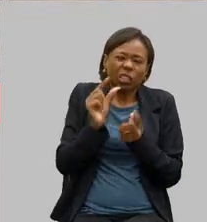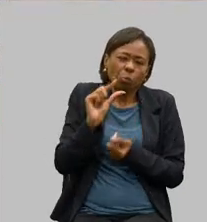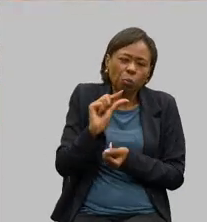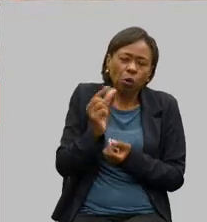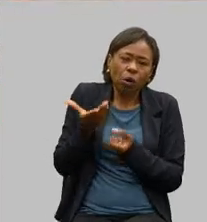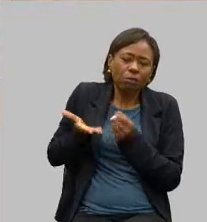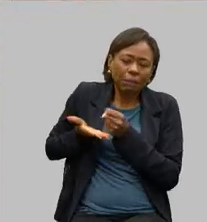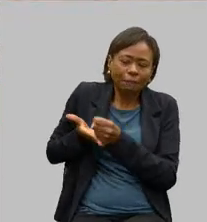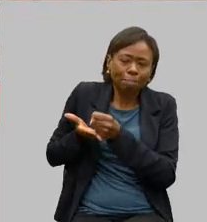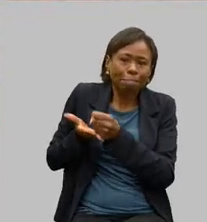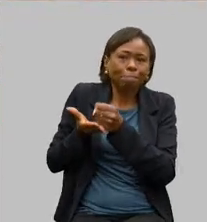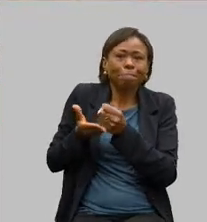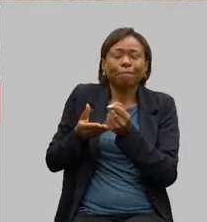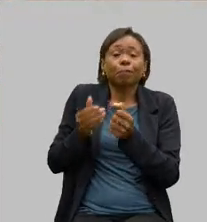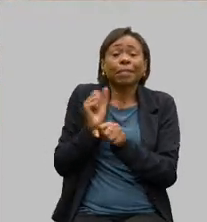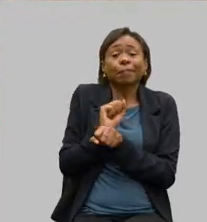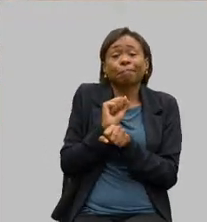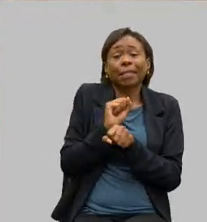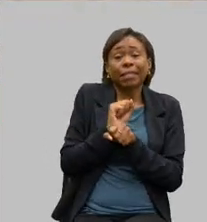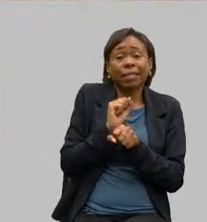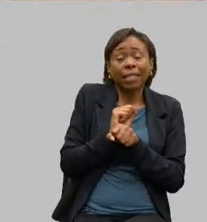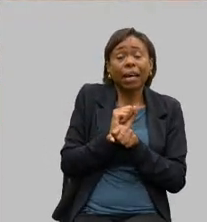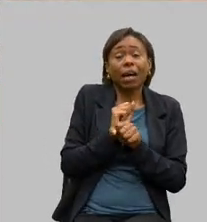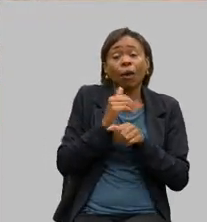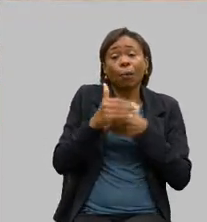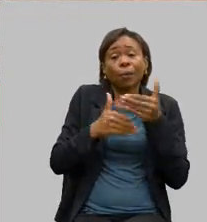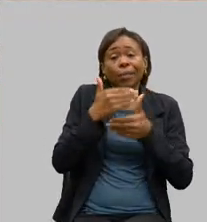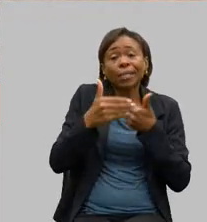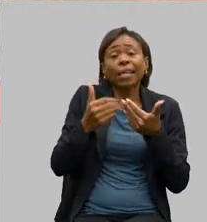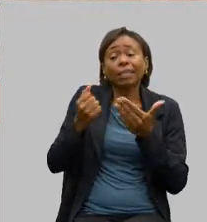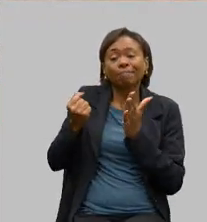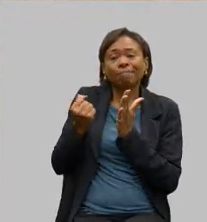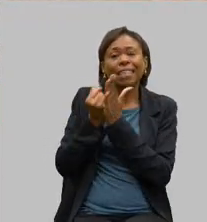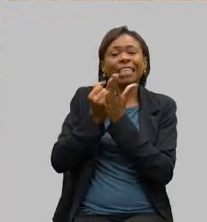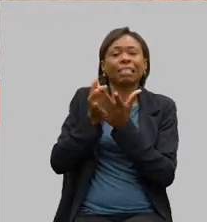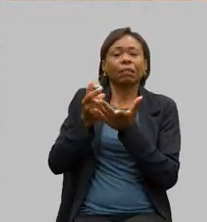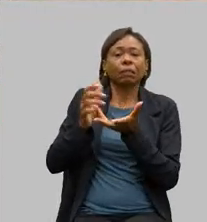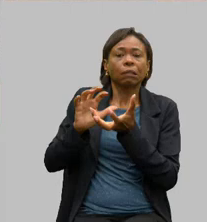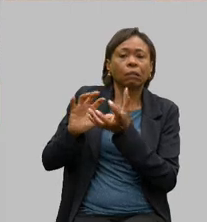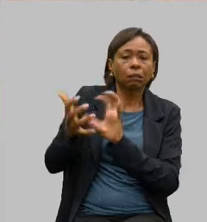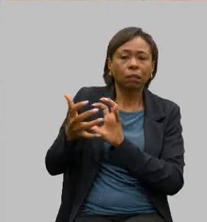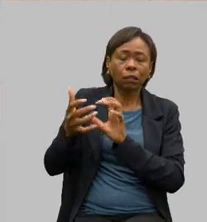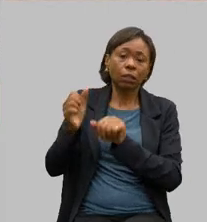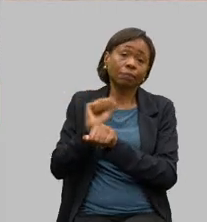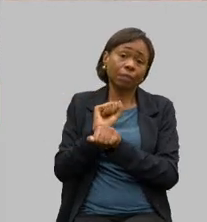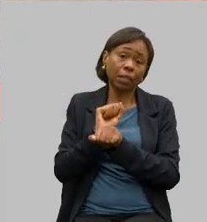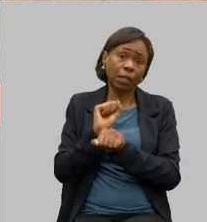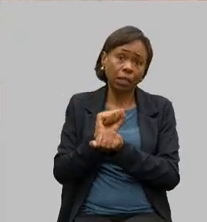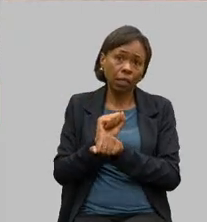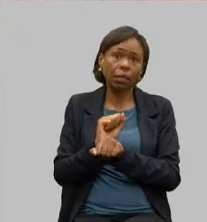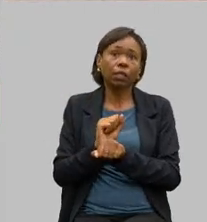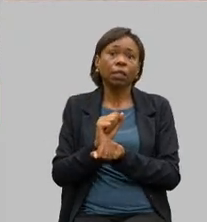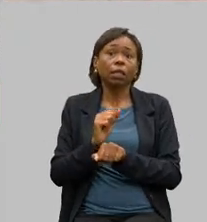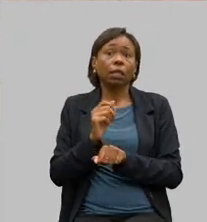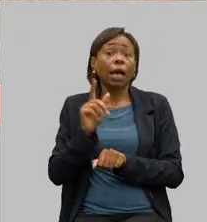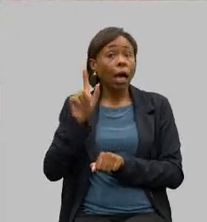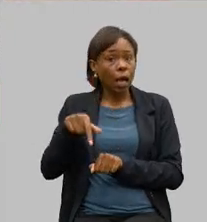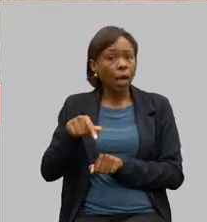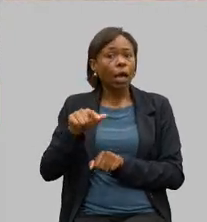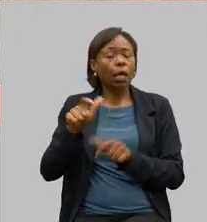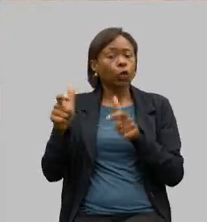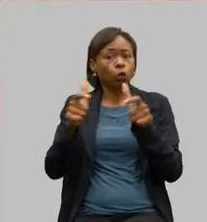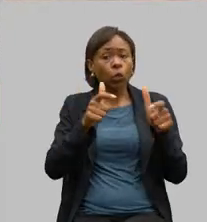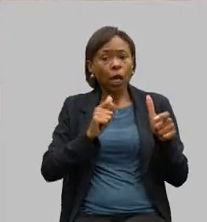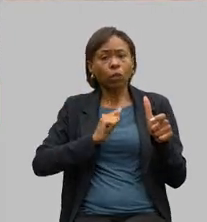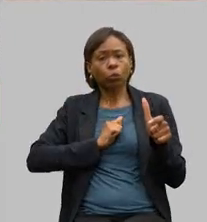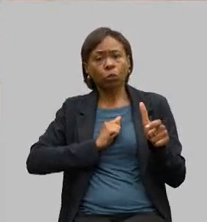de de tombamento pra gente usar recurso público para restaurar eh nós estamos falando dos laudos antropológicos são importantes paraas